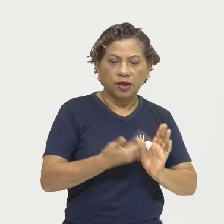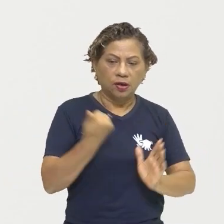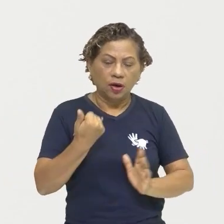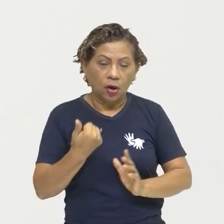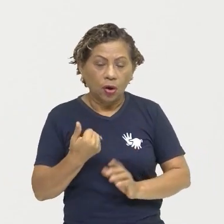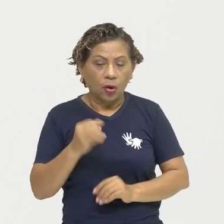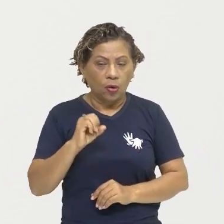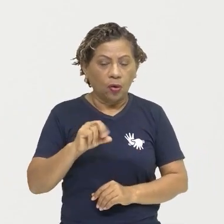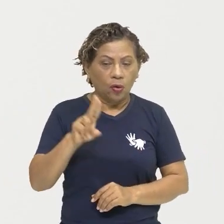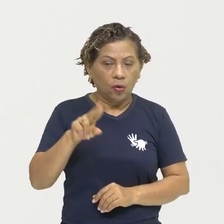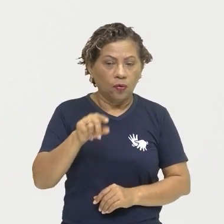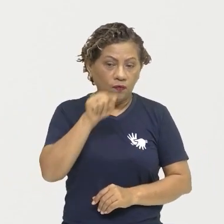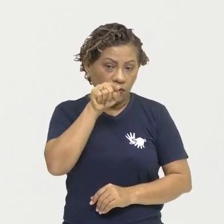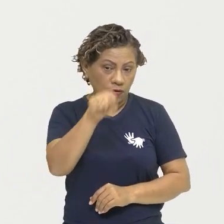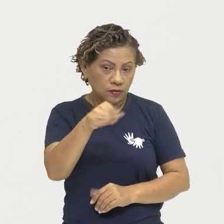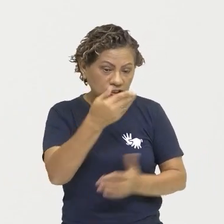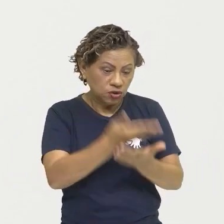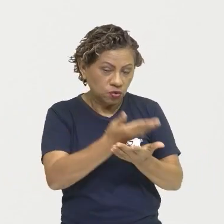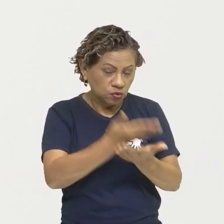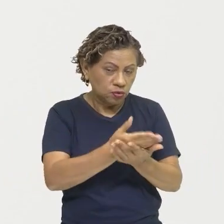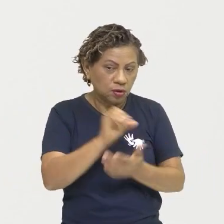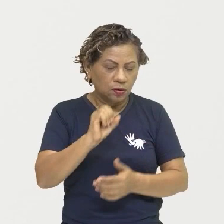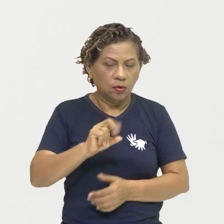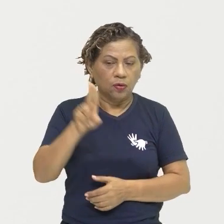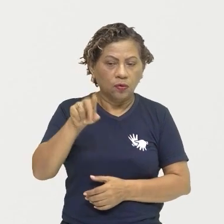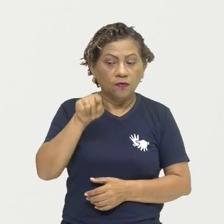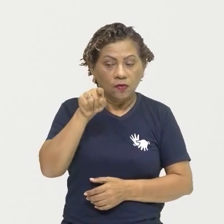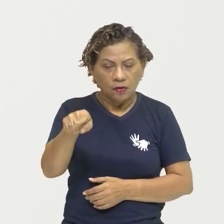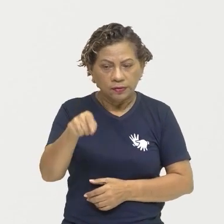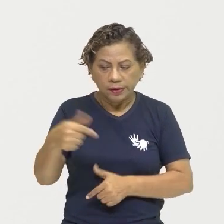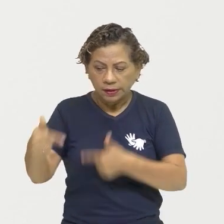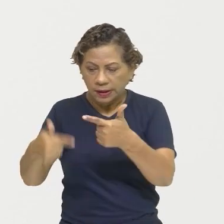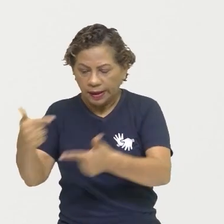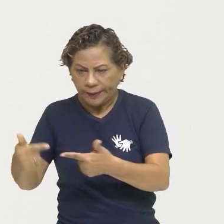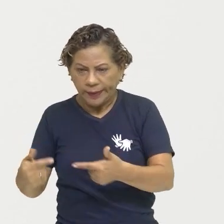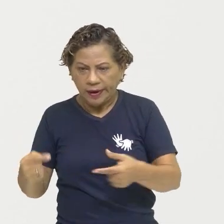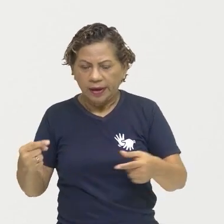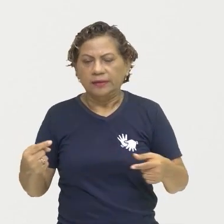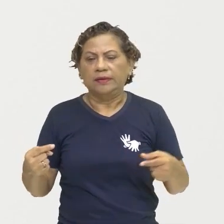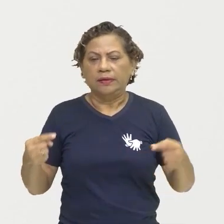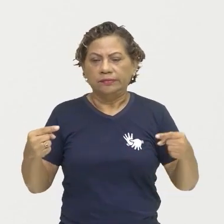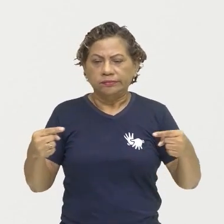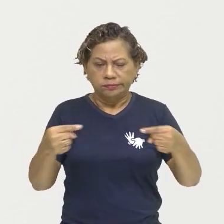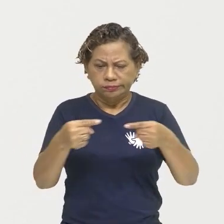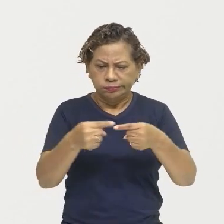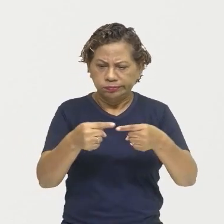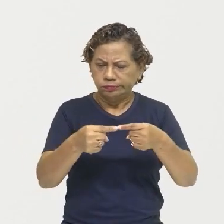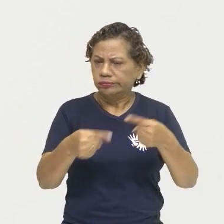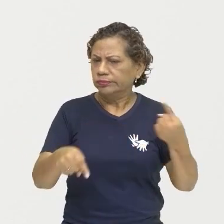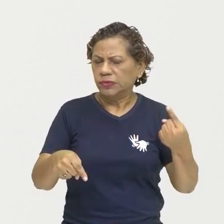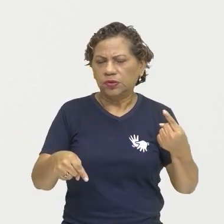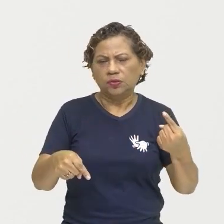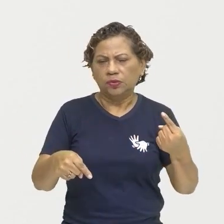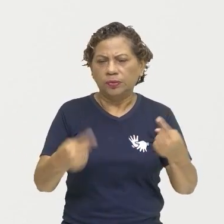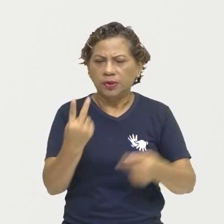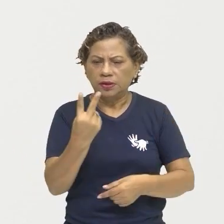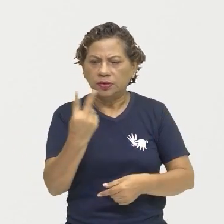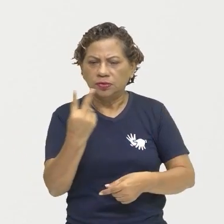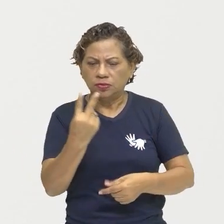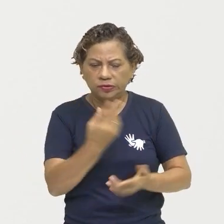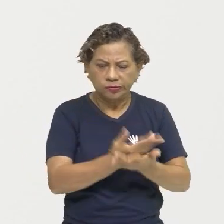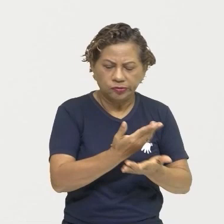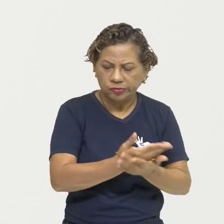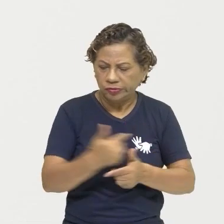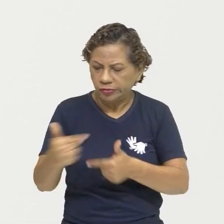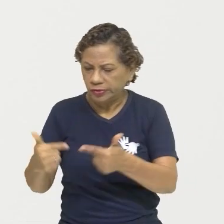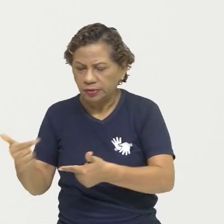você estuda, ou você trabalha. Não dá para você fazer as duas coisas, estudar e trabalhar. Nesse texto aqui, tá? Você sabe que a vida leva a